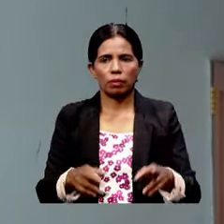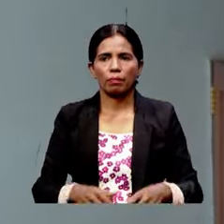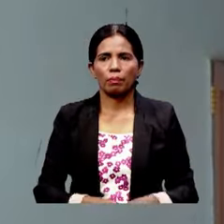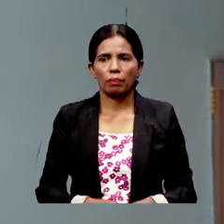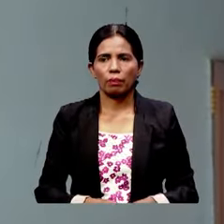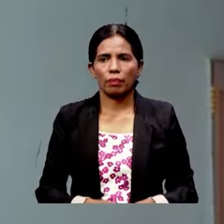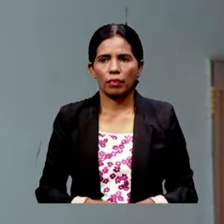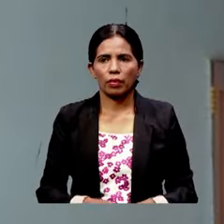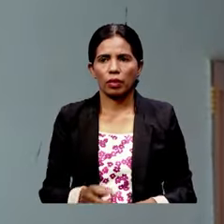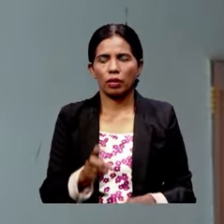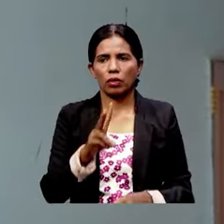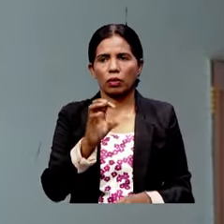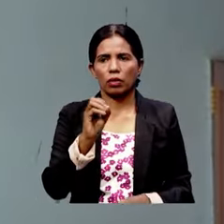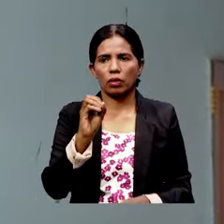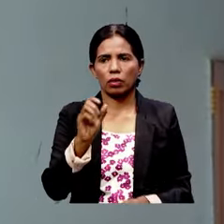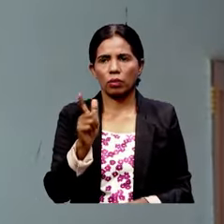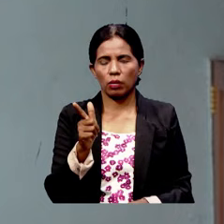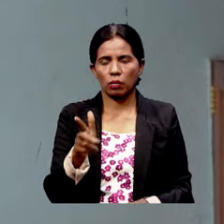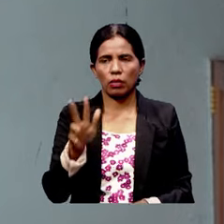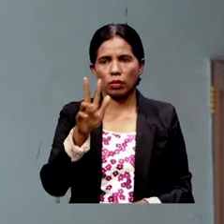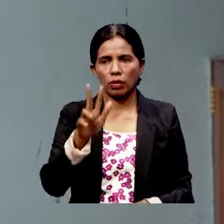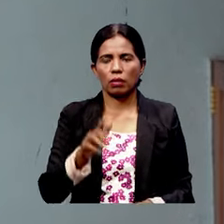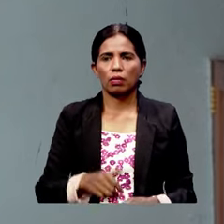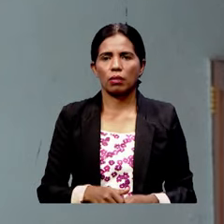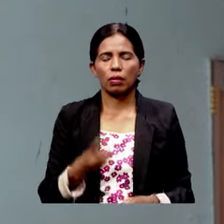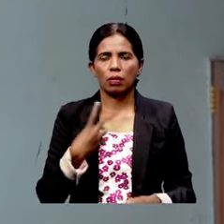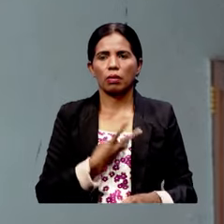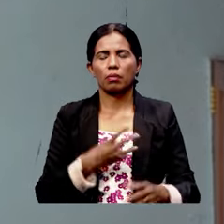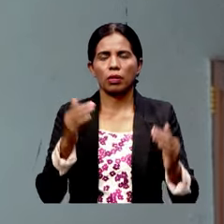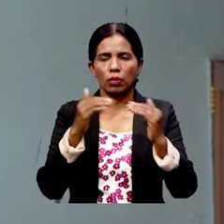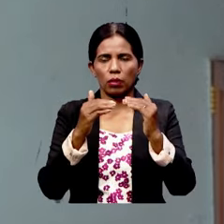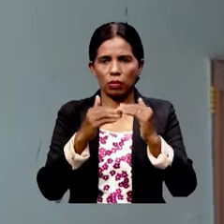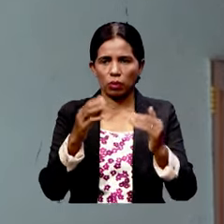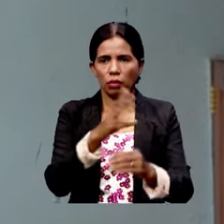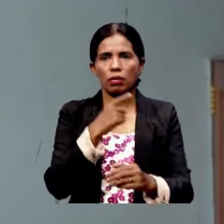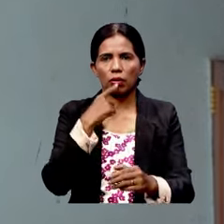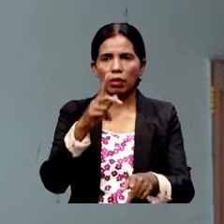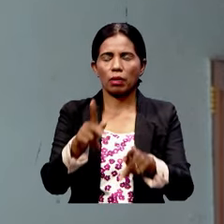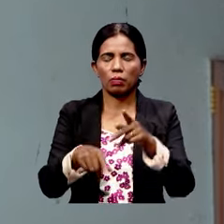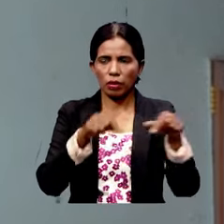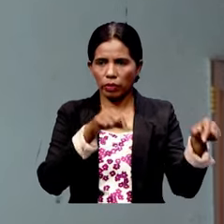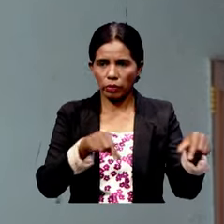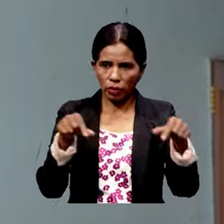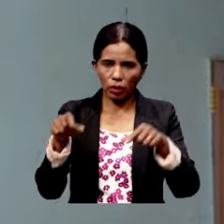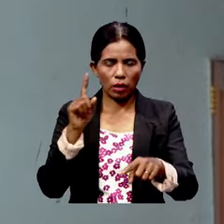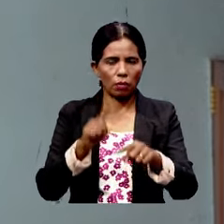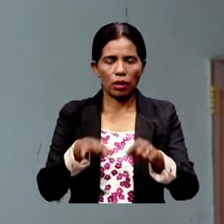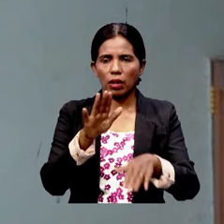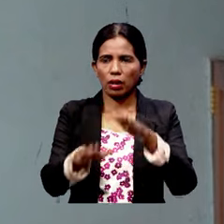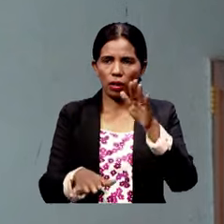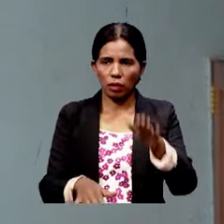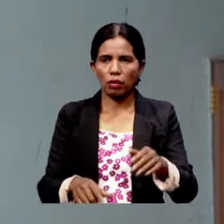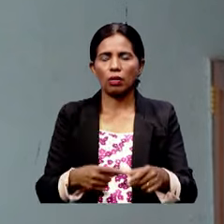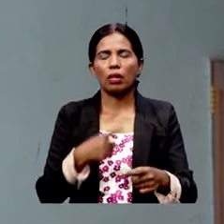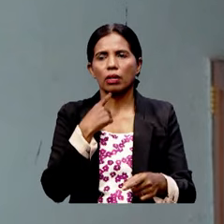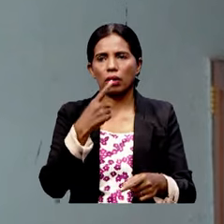halu né a mim 2023 nia lara, né a mim encontrei posto dia emane be deficiente emane be lá o label bele para ter